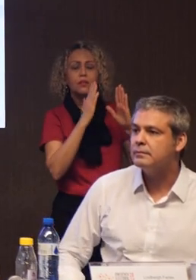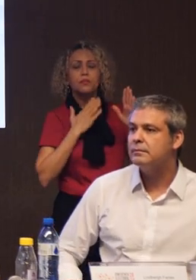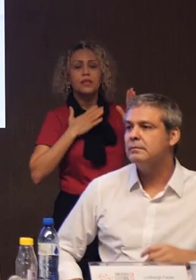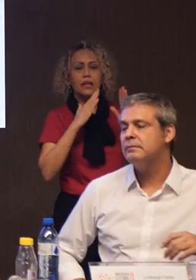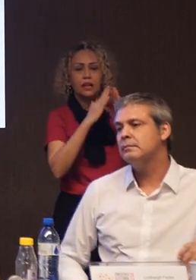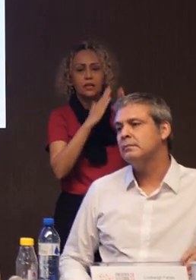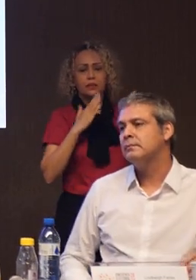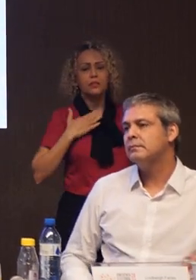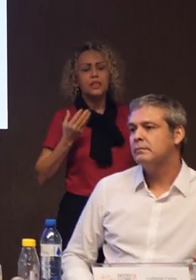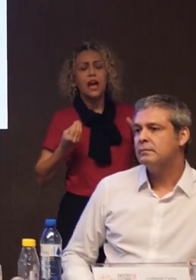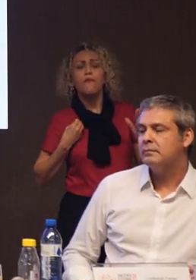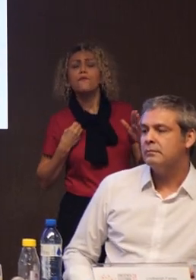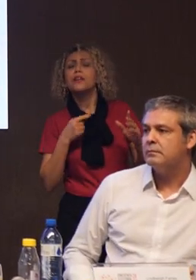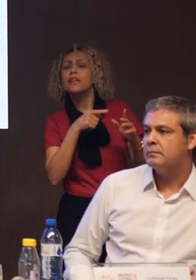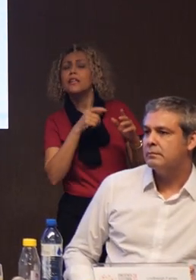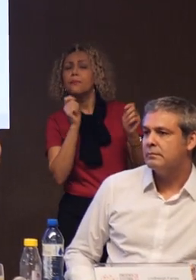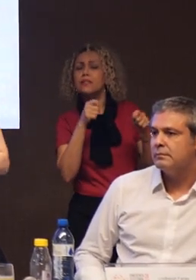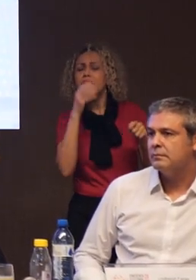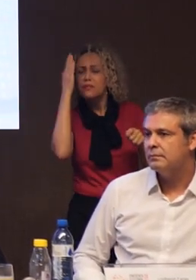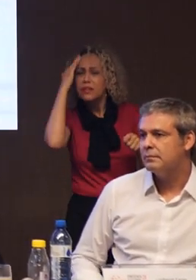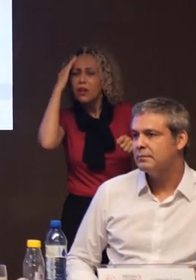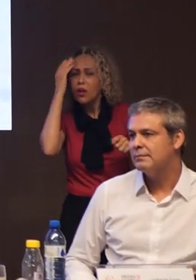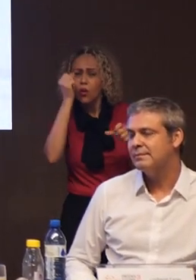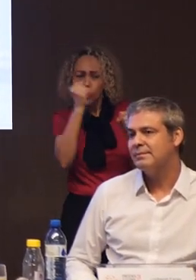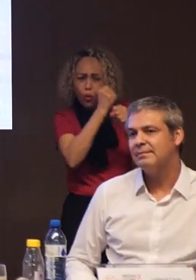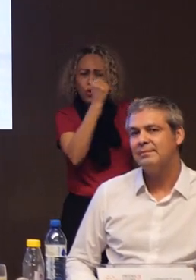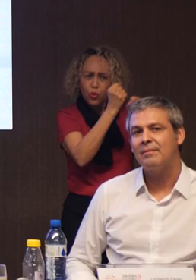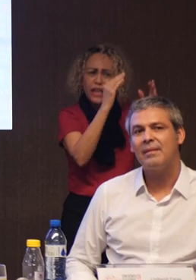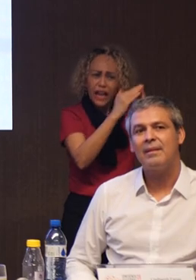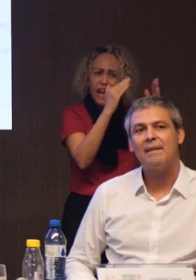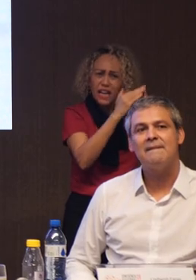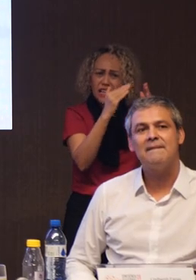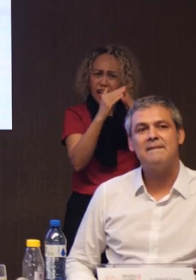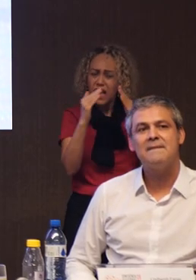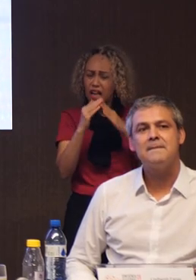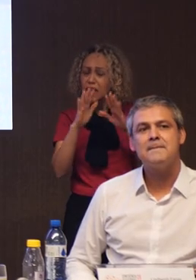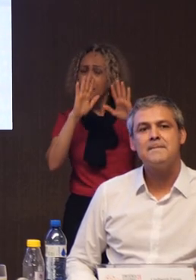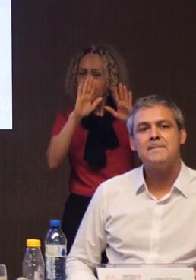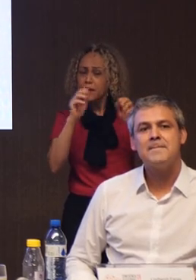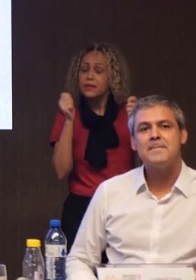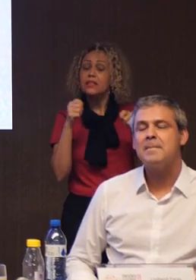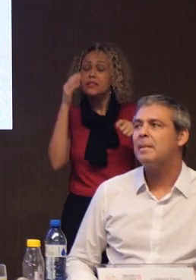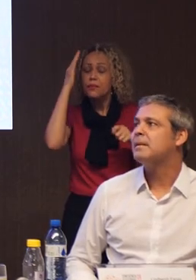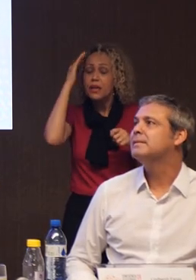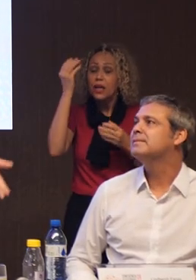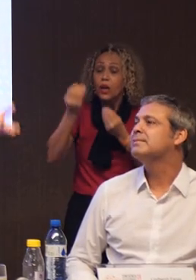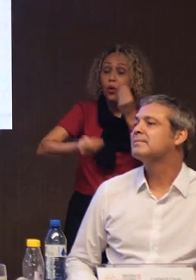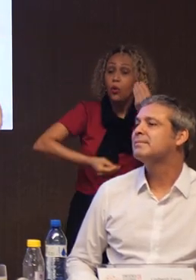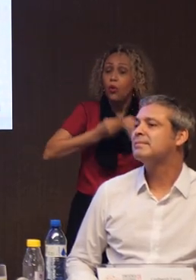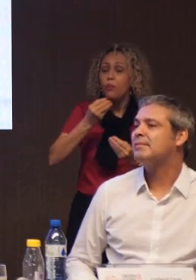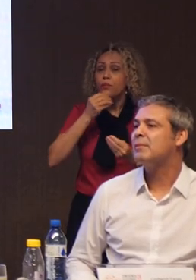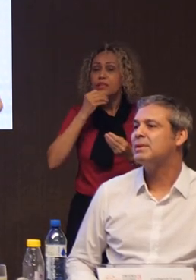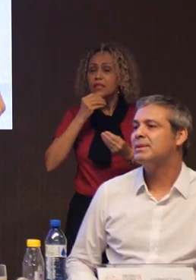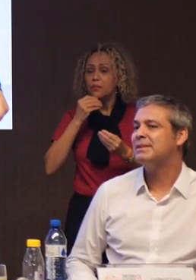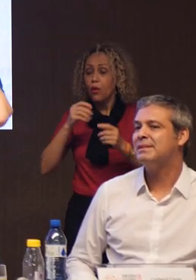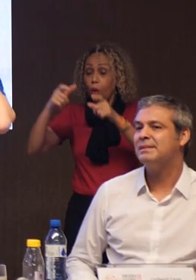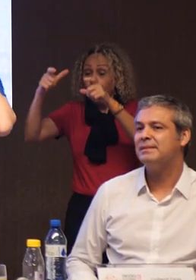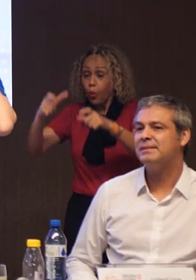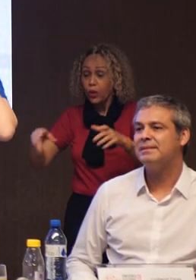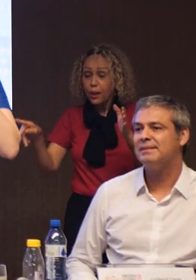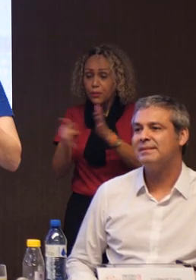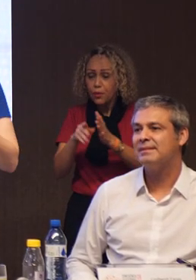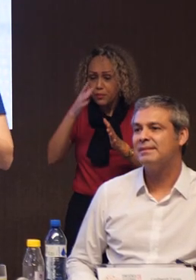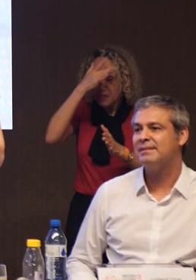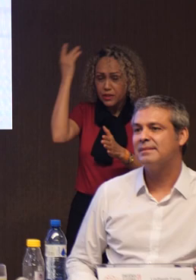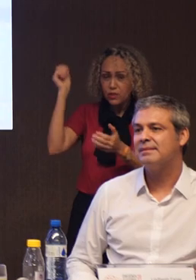os bairros, devem pensar em ter lavanderias públicas nos lugares frios e úmidos, como é Porto Alegre, uma parte do